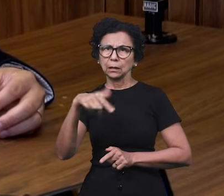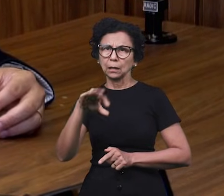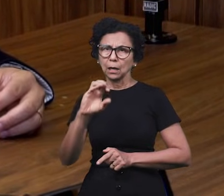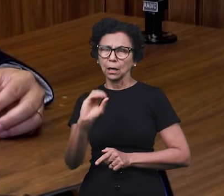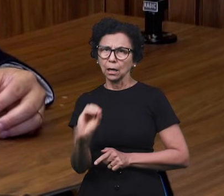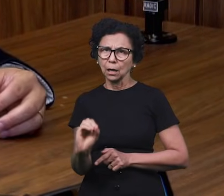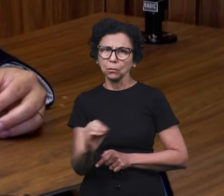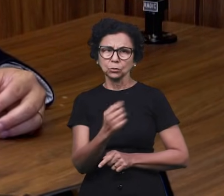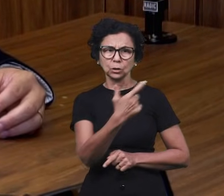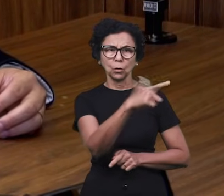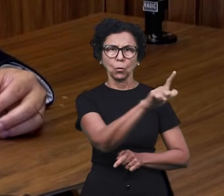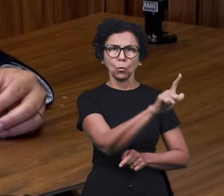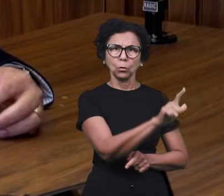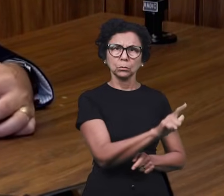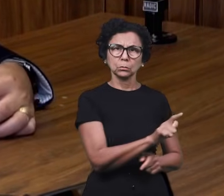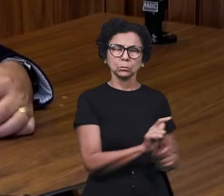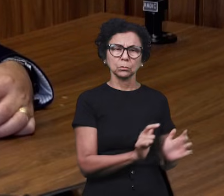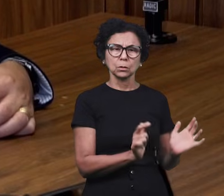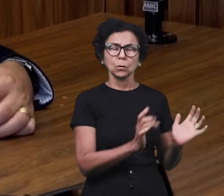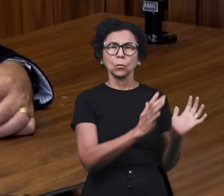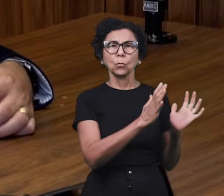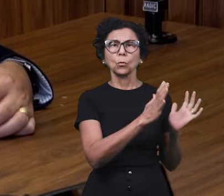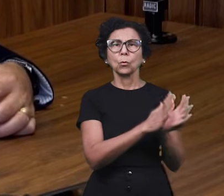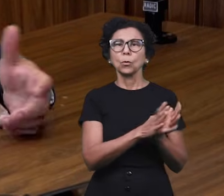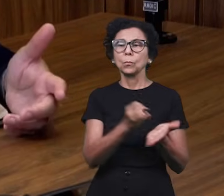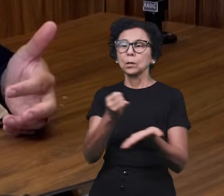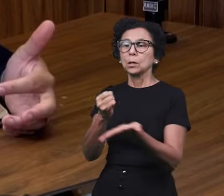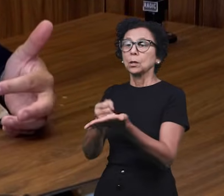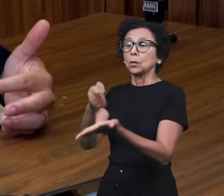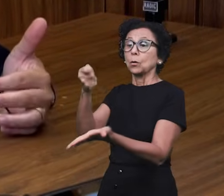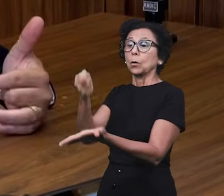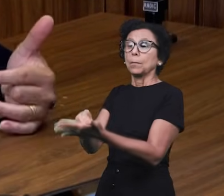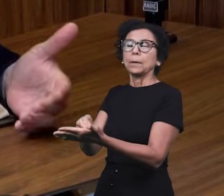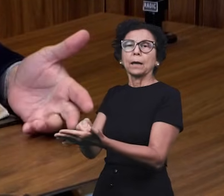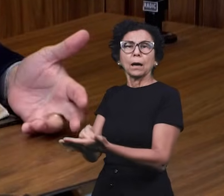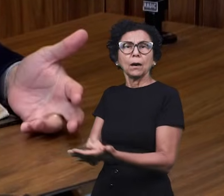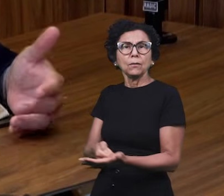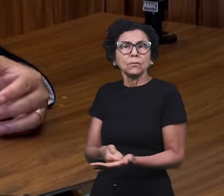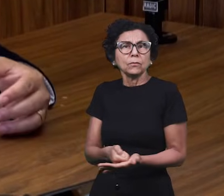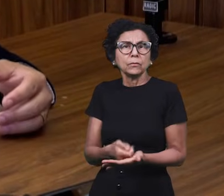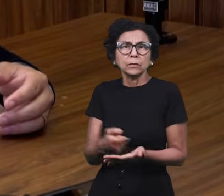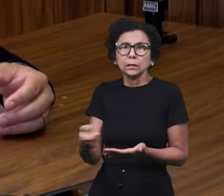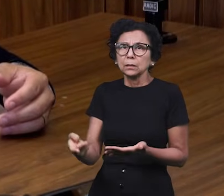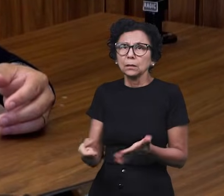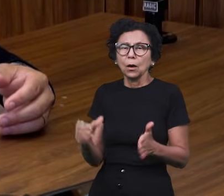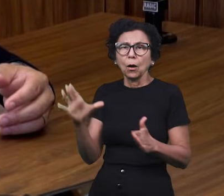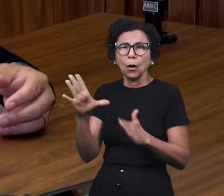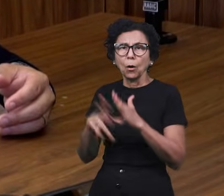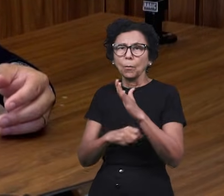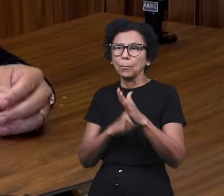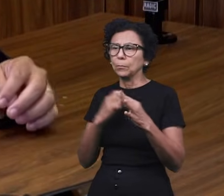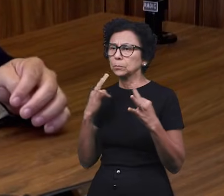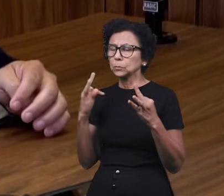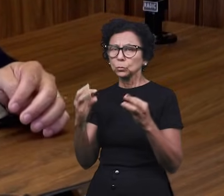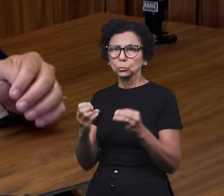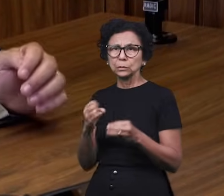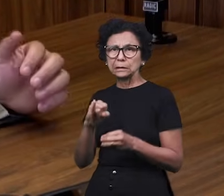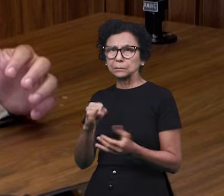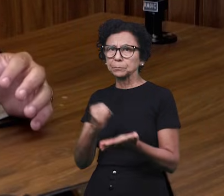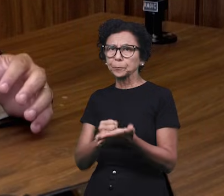que era retirar o alimento e deixava aquele povo empobrecido, enfraquecido, né?